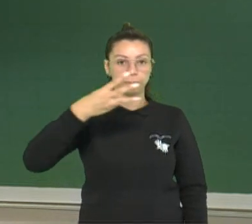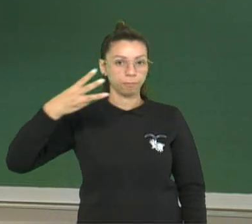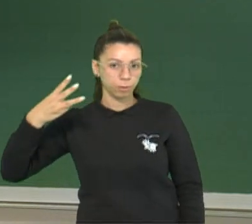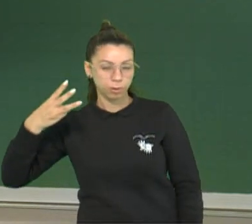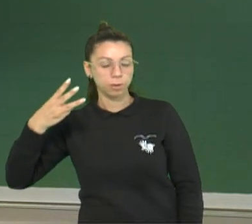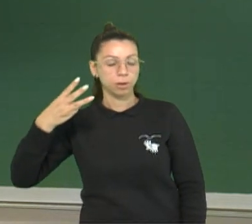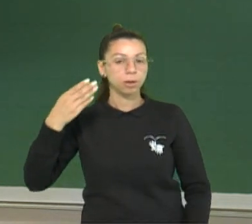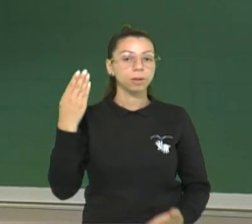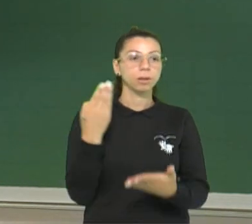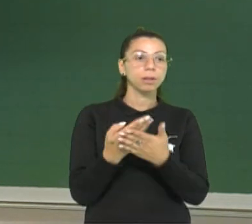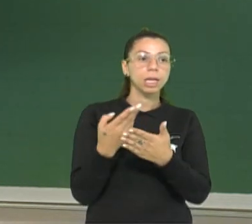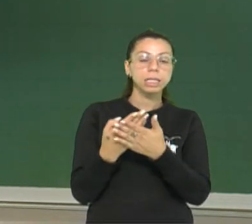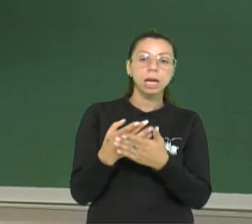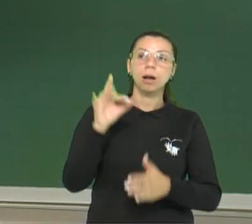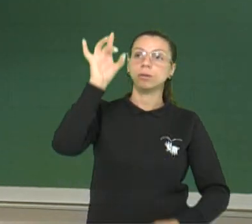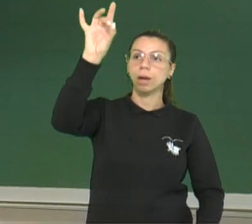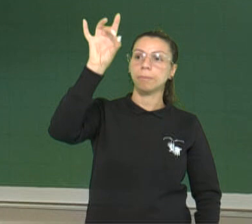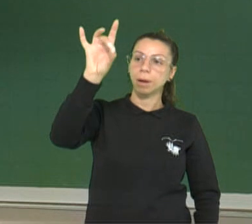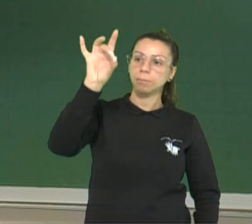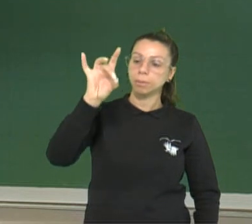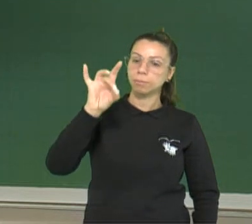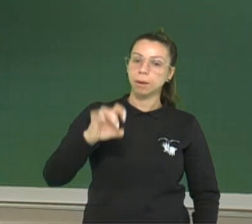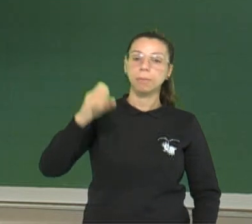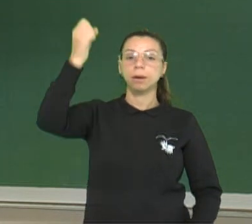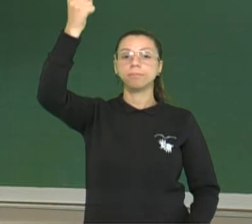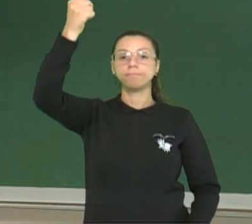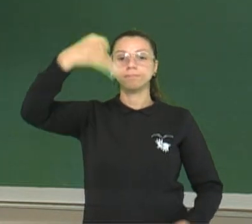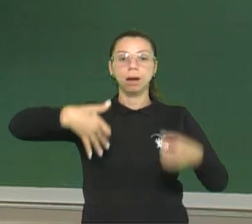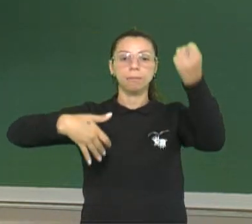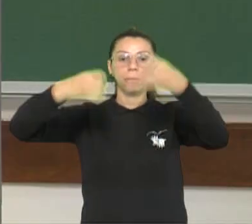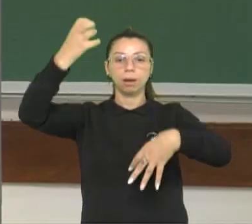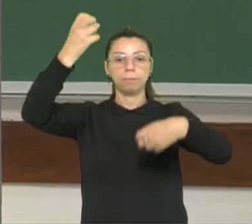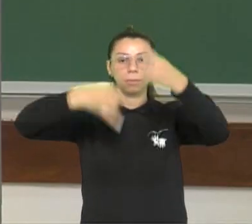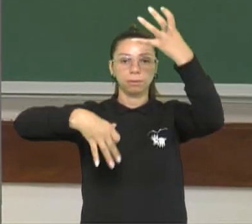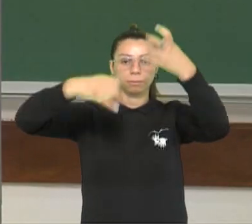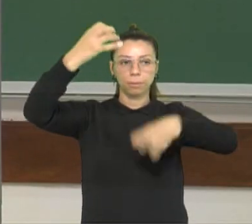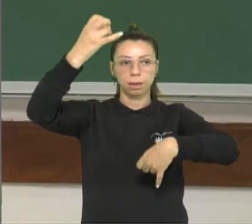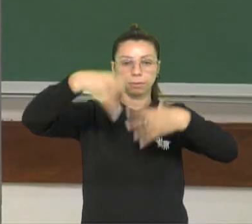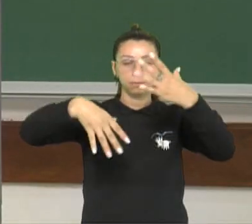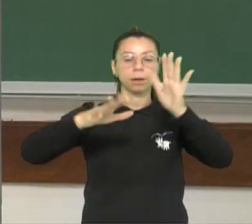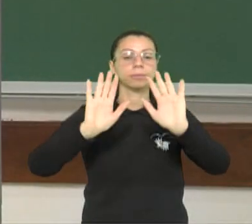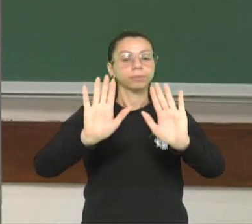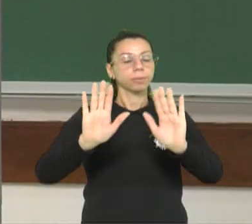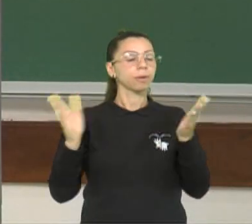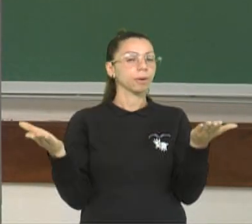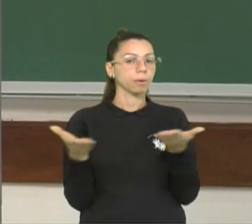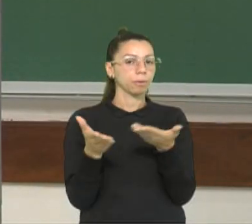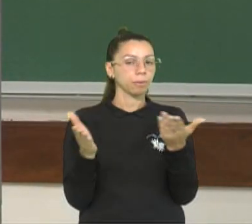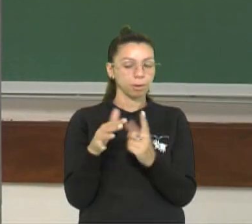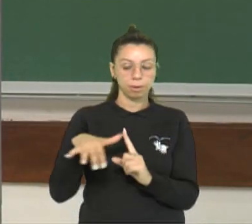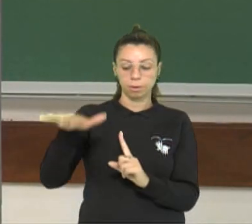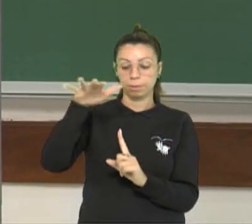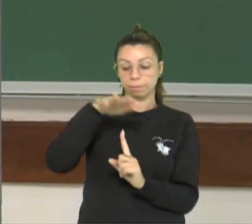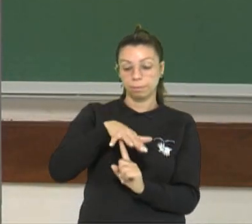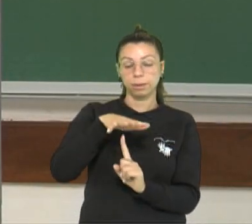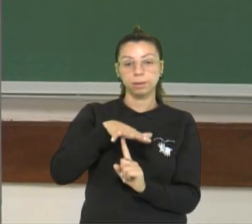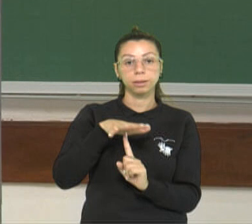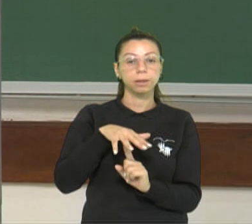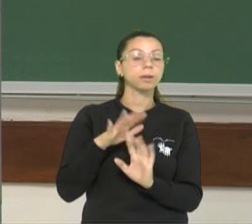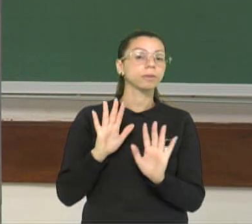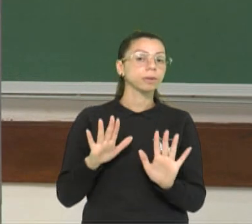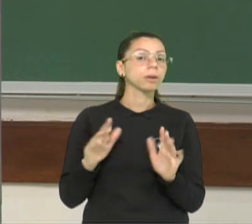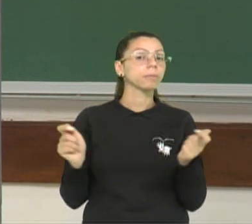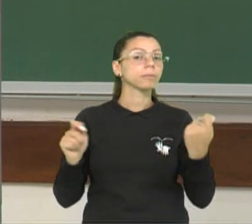cada um desses fatores climáticos. E quando a gente fala do estado do Paraná, nós temos